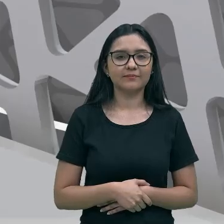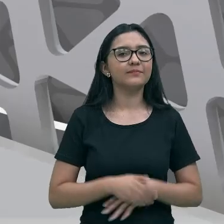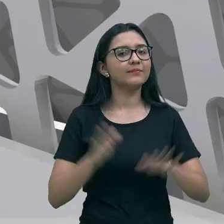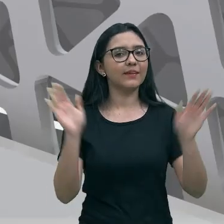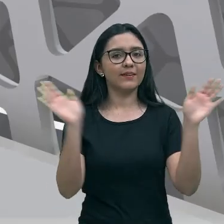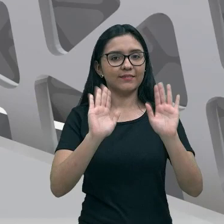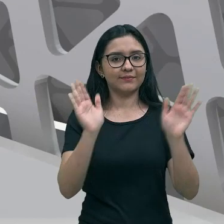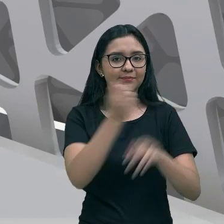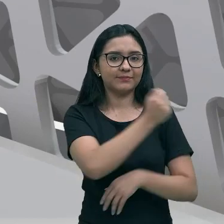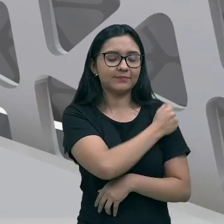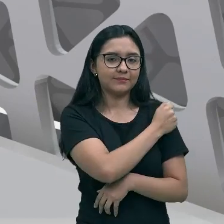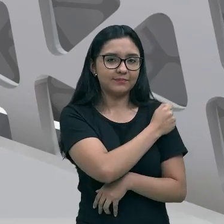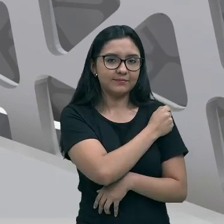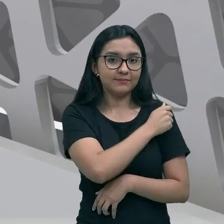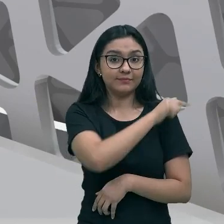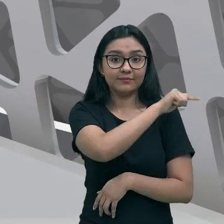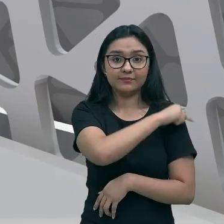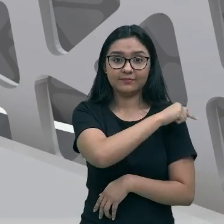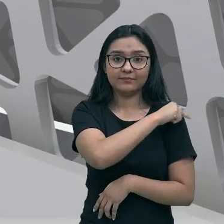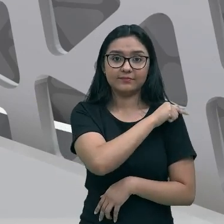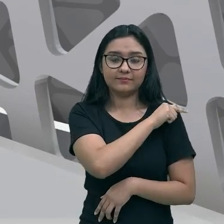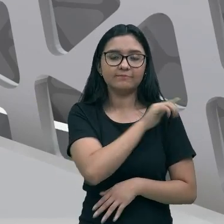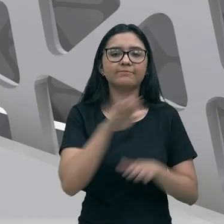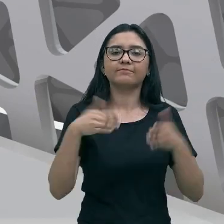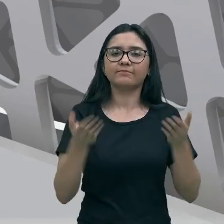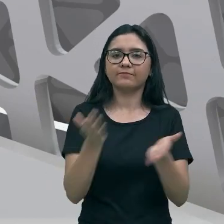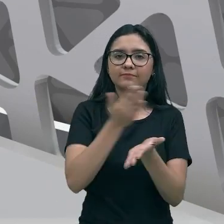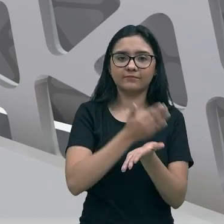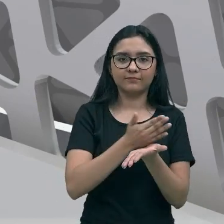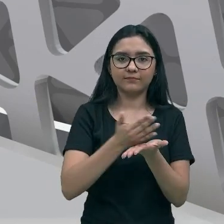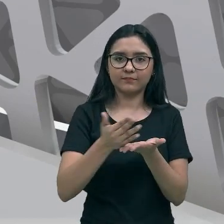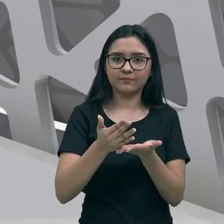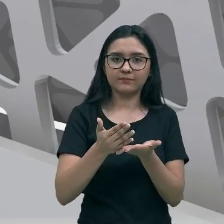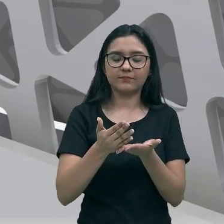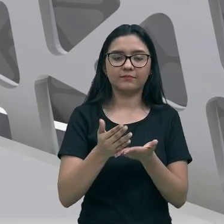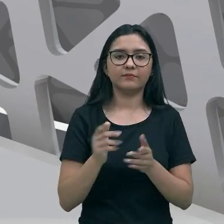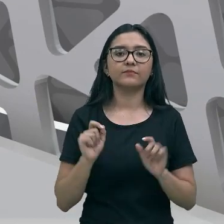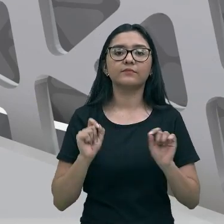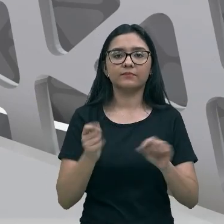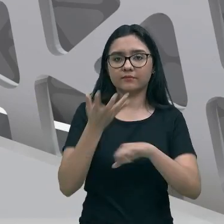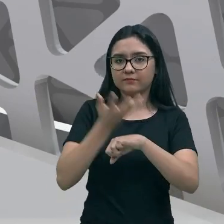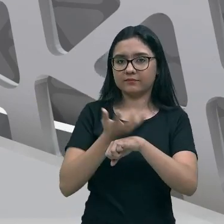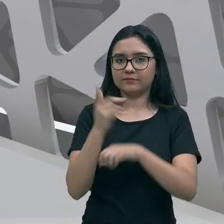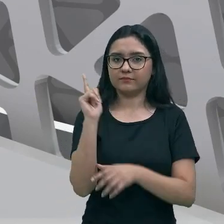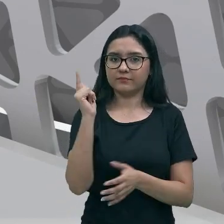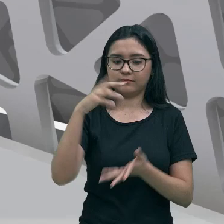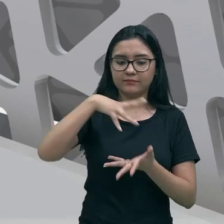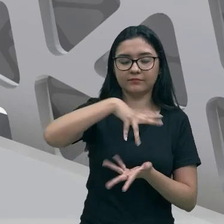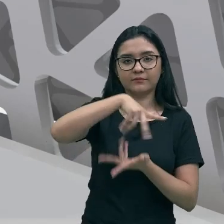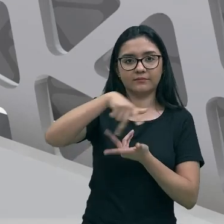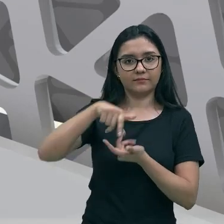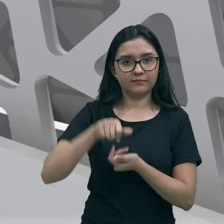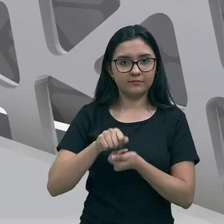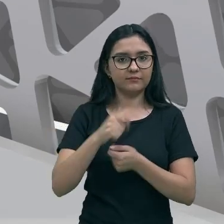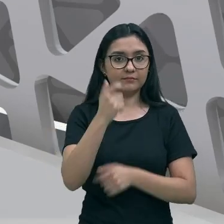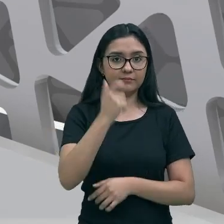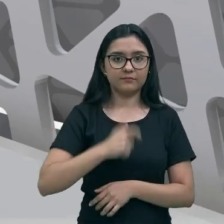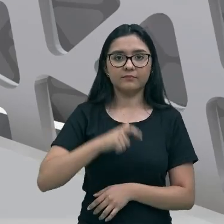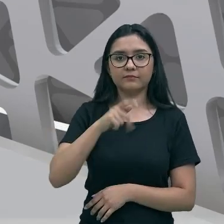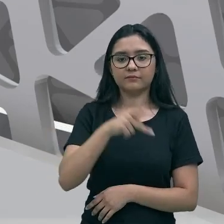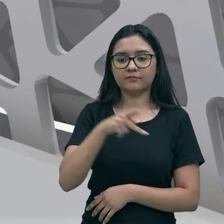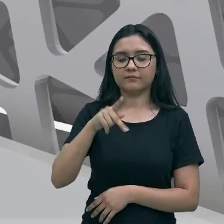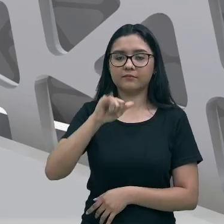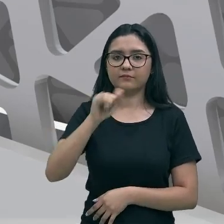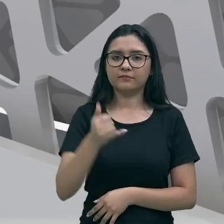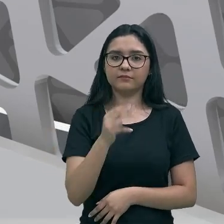Olá, queridos alunos do 7º ano, estamos iniciando mais uma aula de Geografia. Eu sou a professora Juliana e